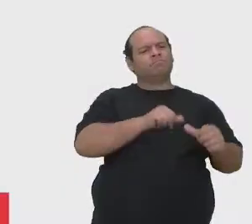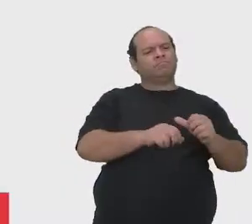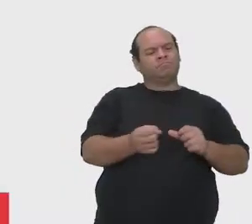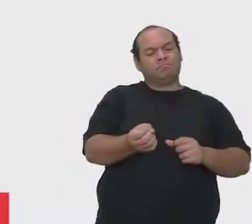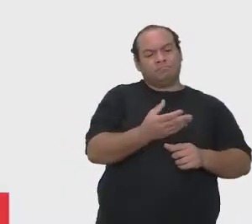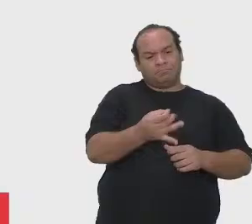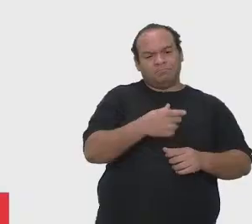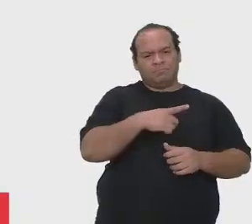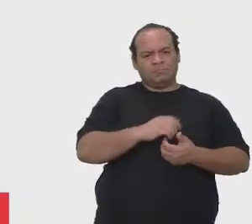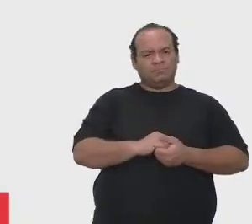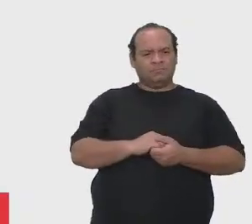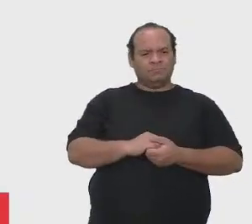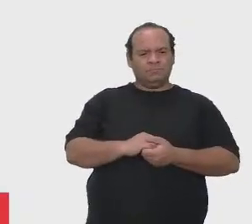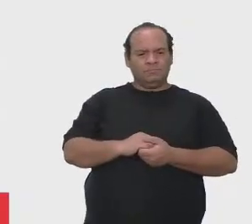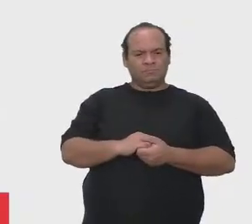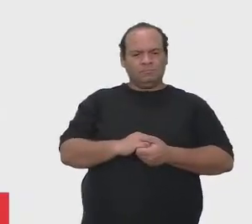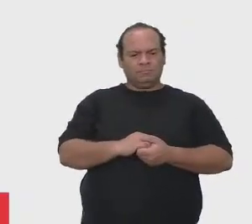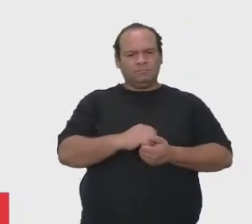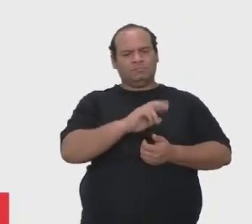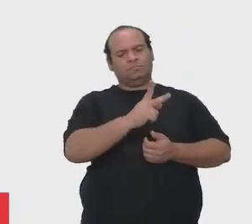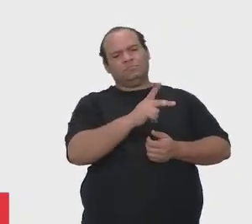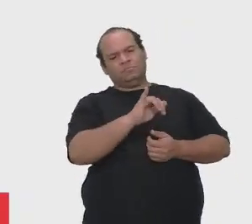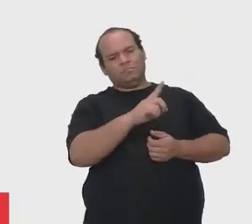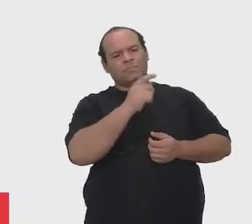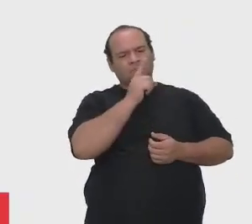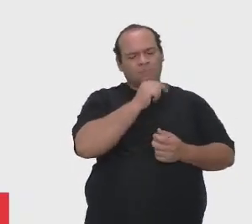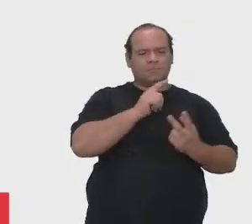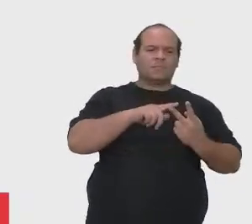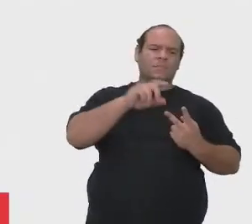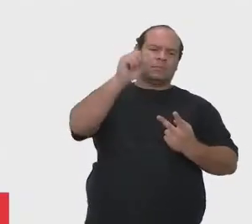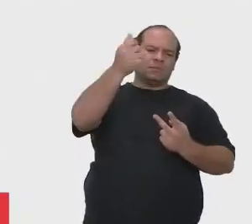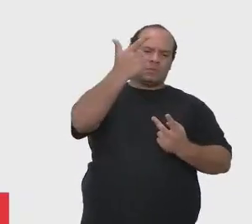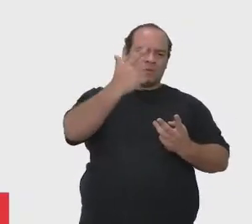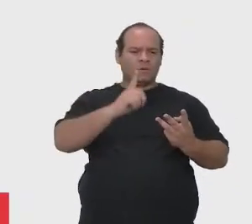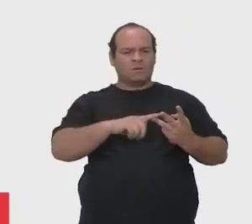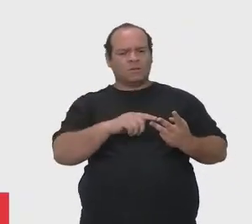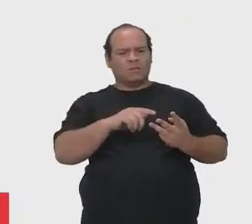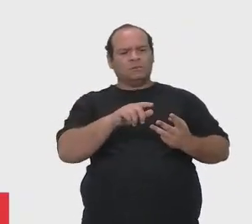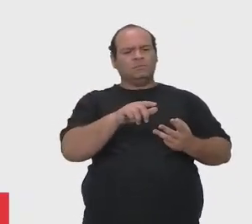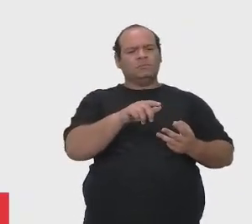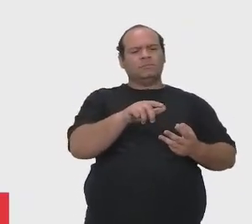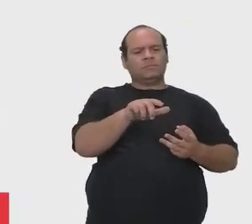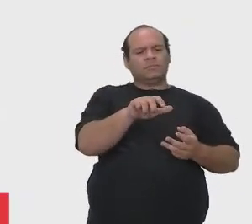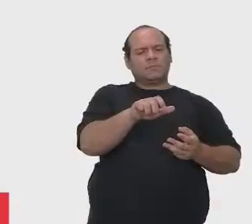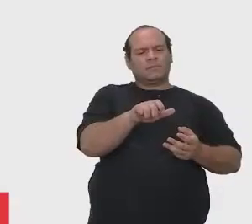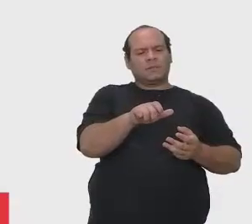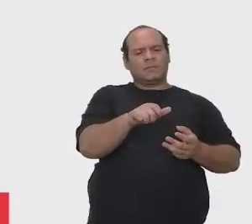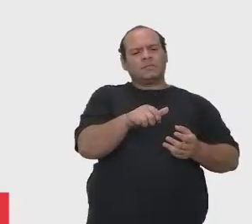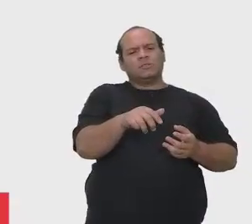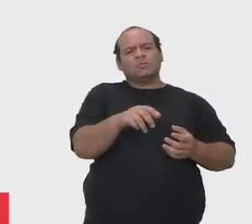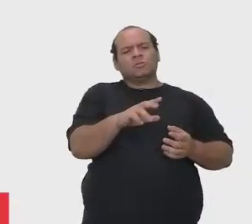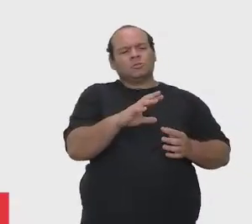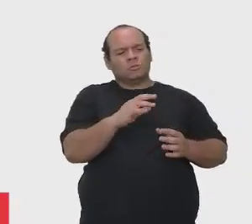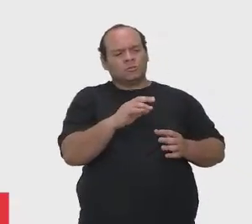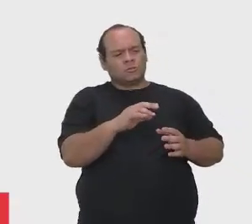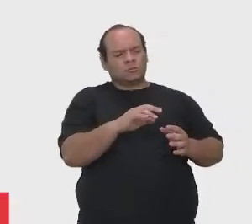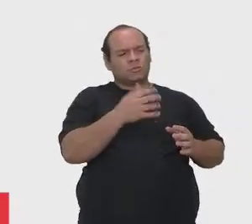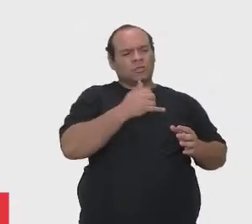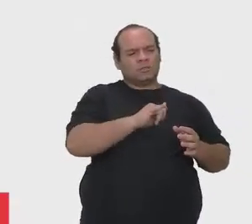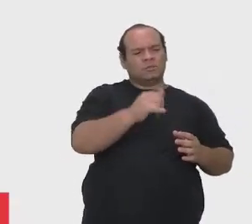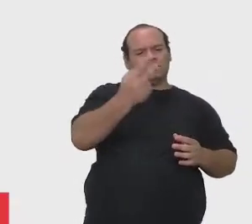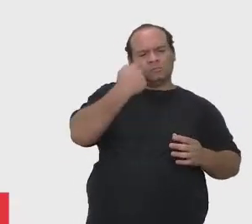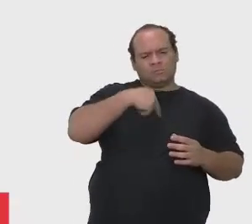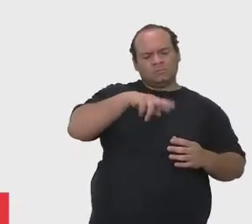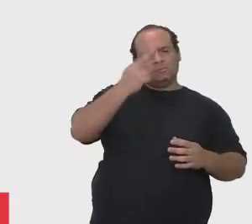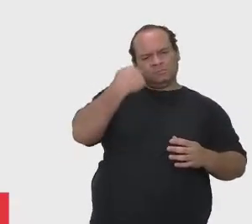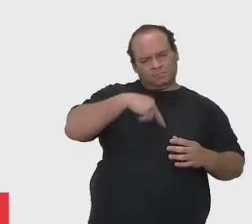não renováveis, que é a energia hídrica, solar, eólica, a biomassa, a gente tem como fonte renovável, e as